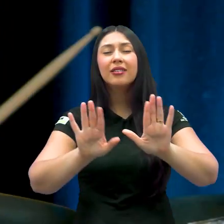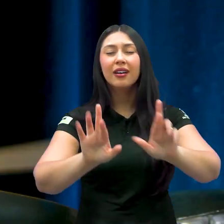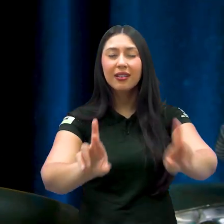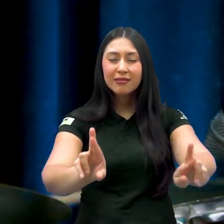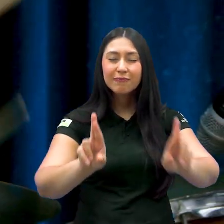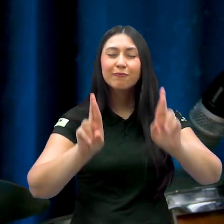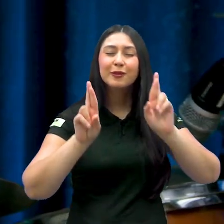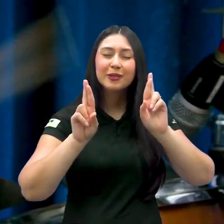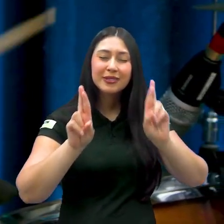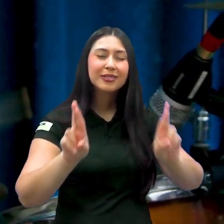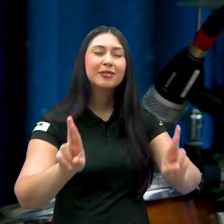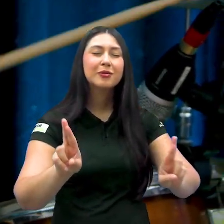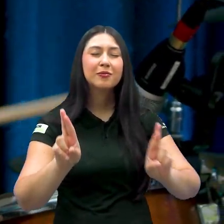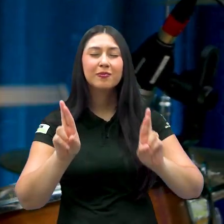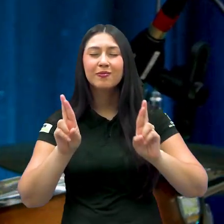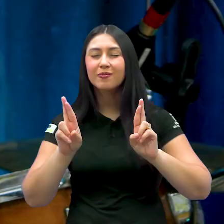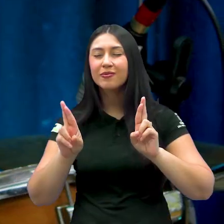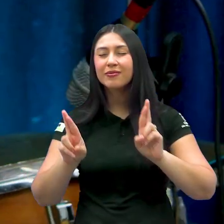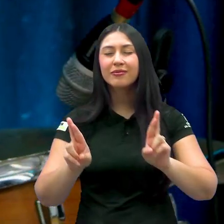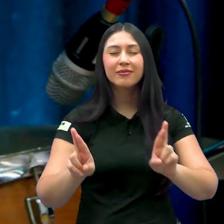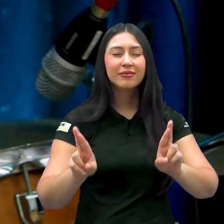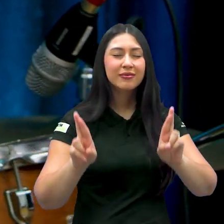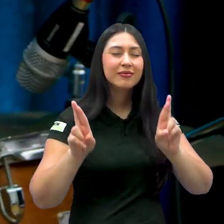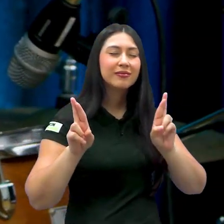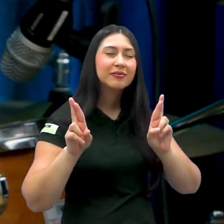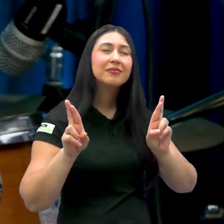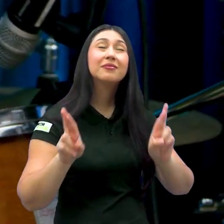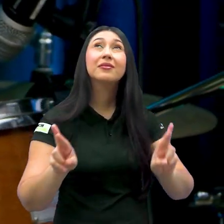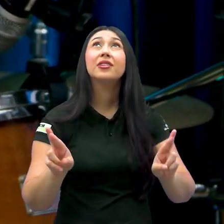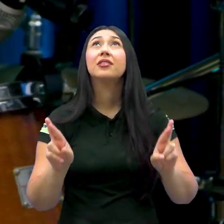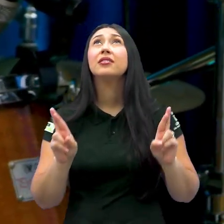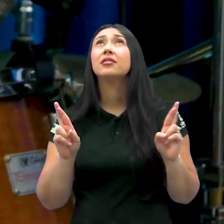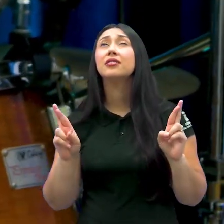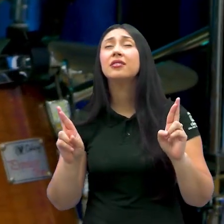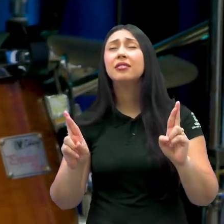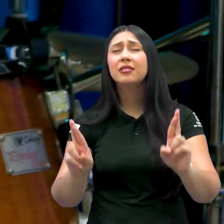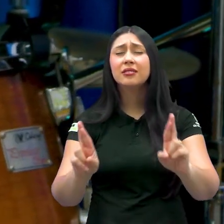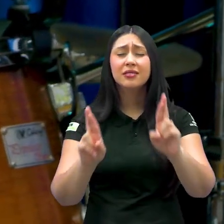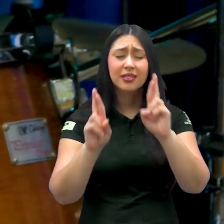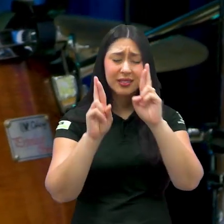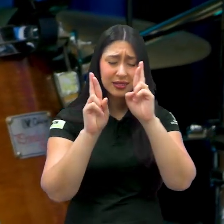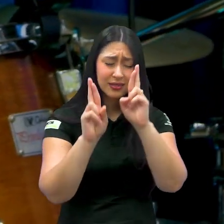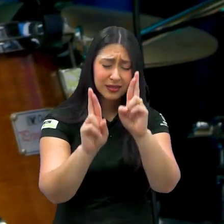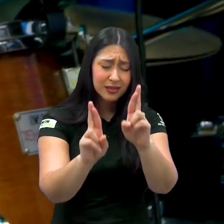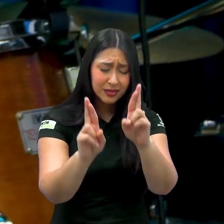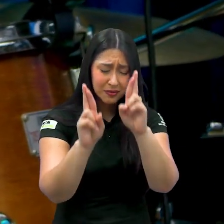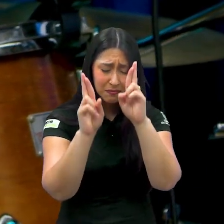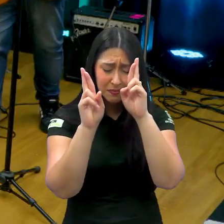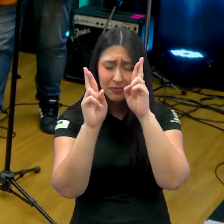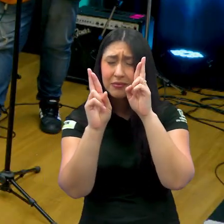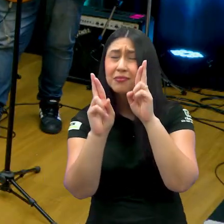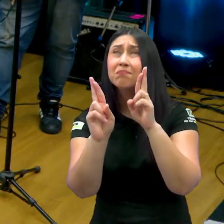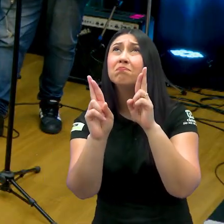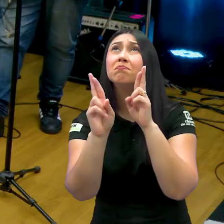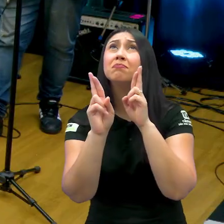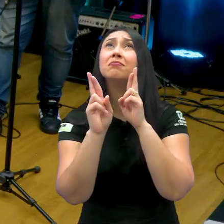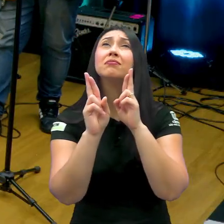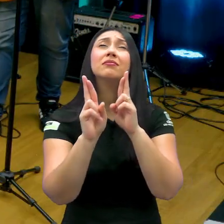mas vemos a luz, mas vemos a luz.